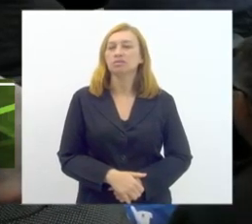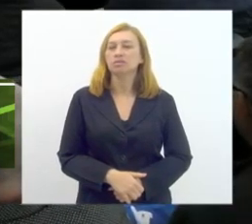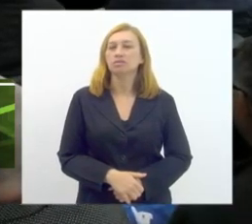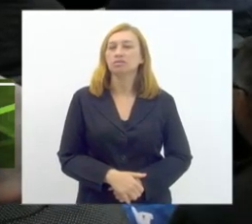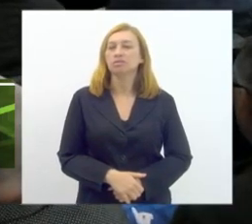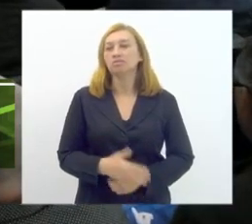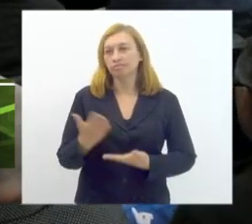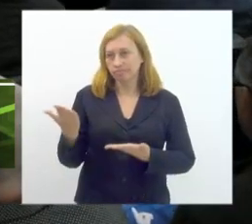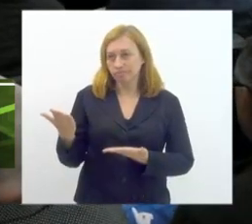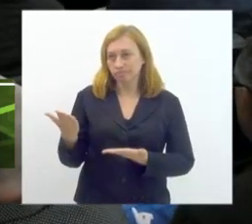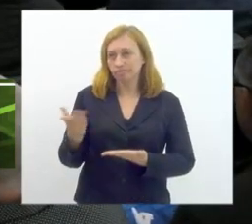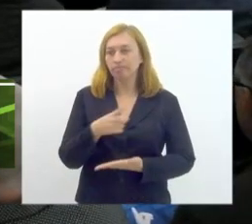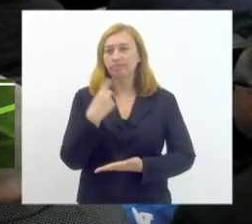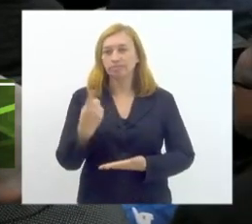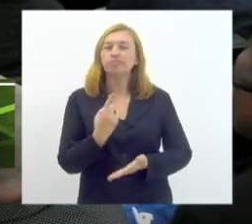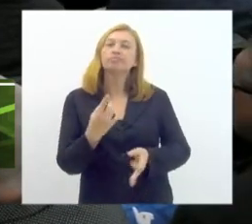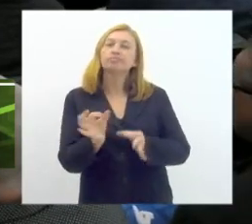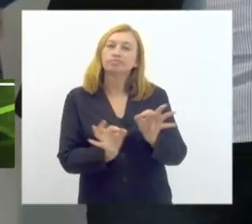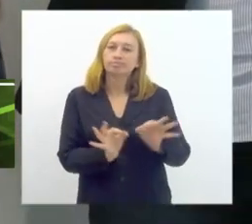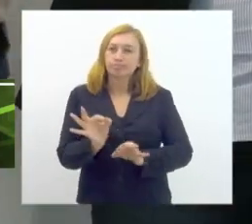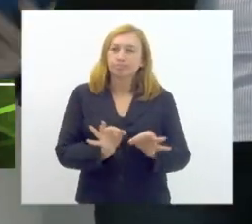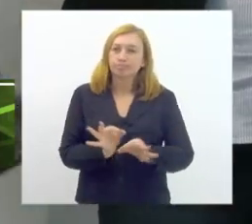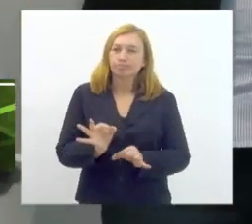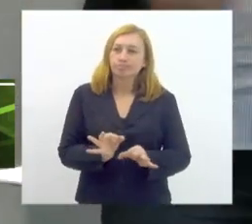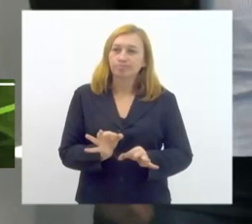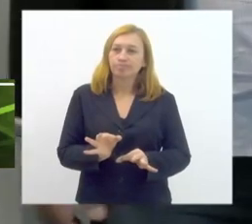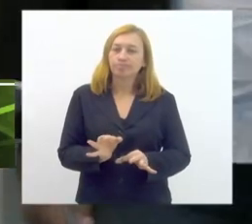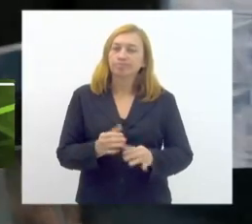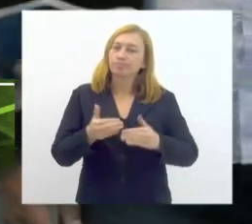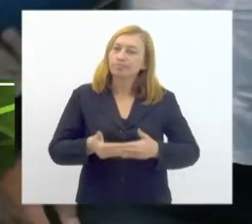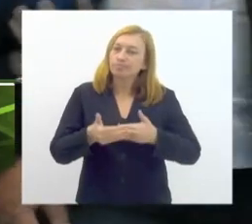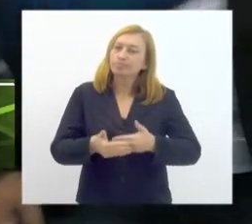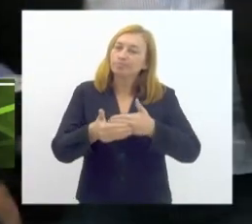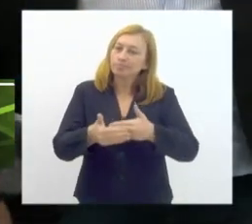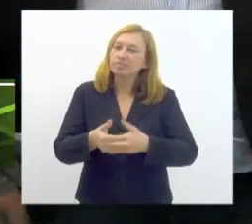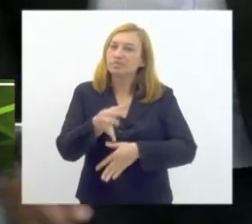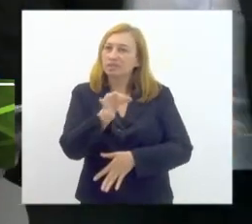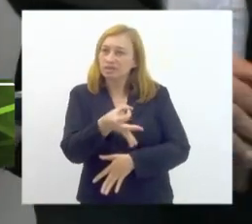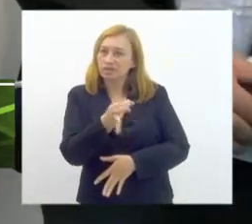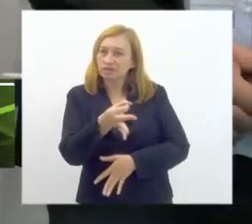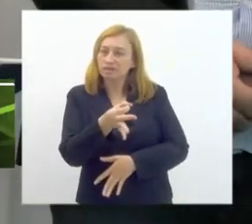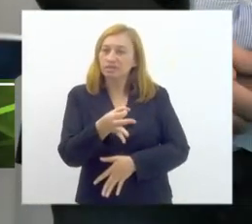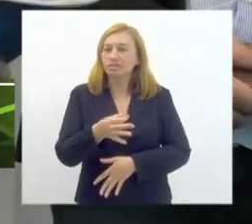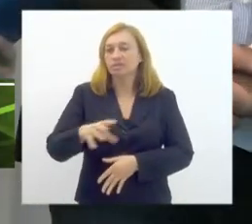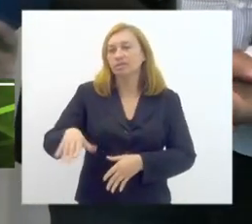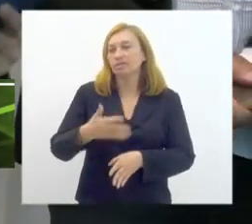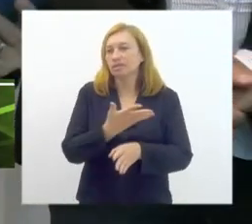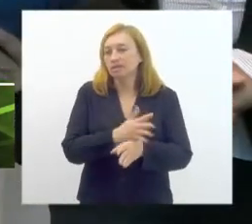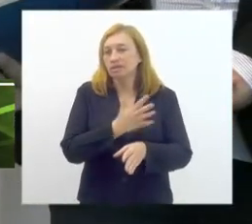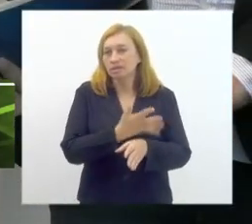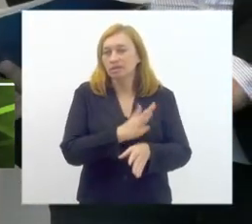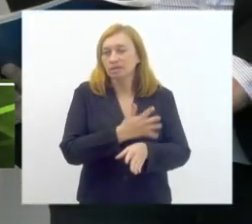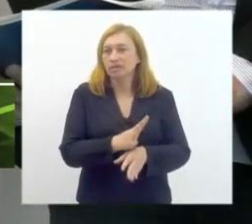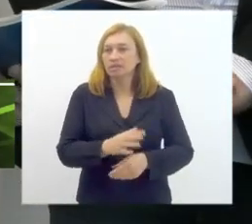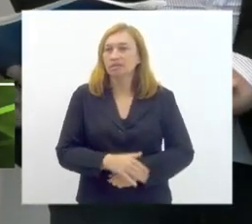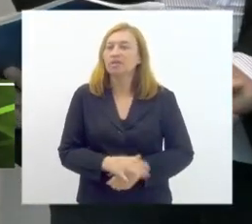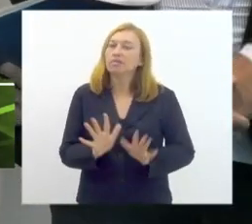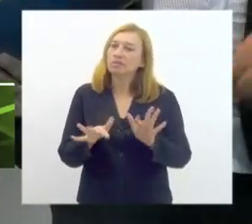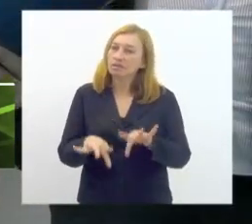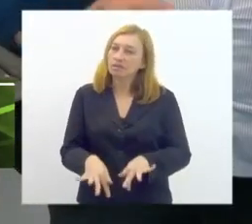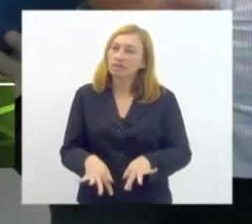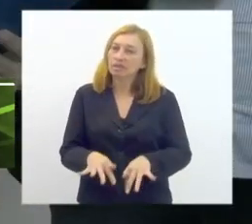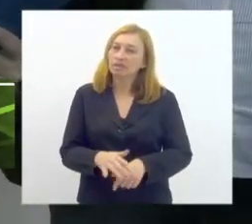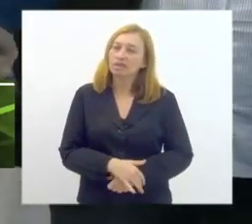Então esse é o nosso projeto, que a gente vai avançar, tenho certeza nós vamos colocar em prática. Queria só, para